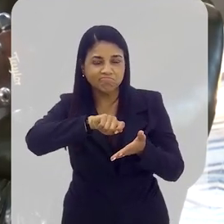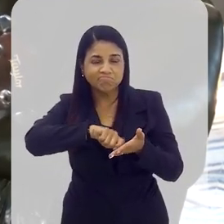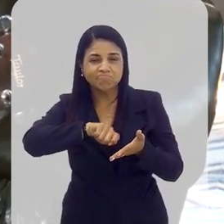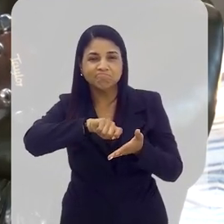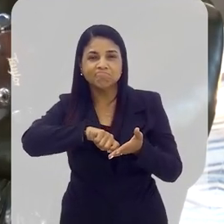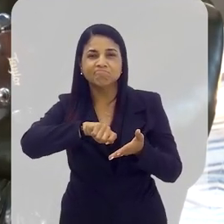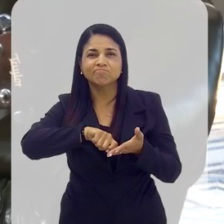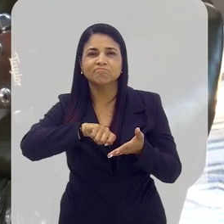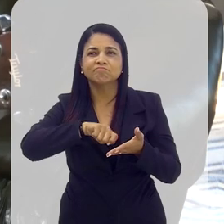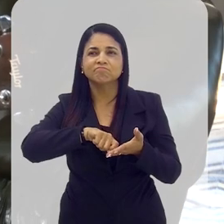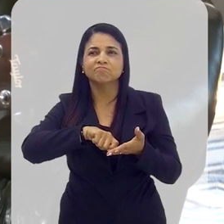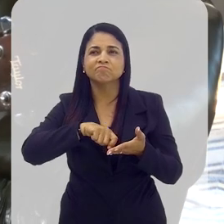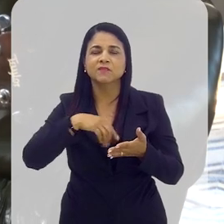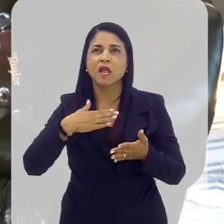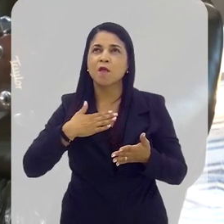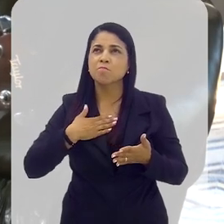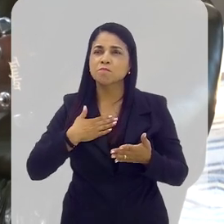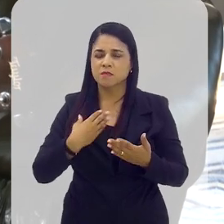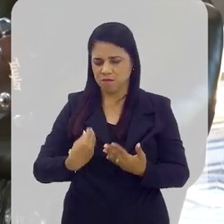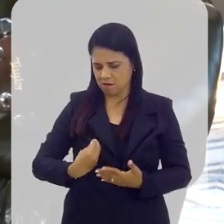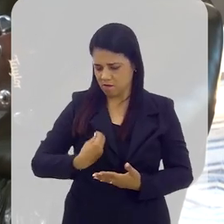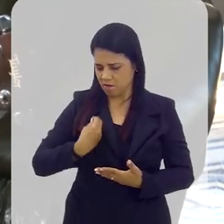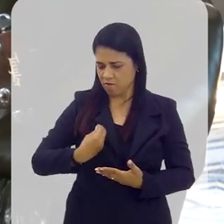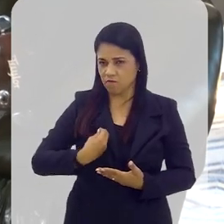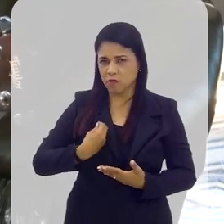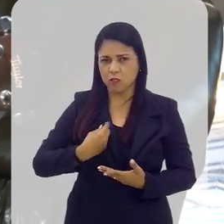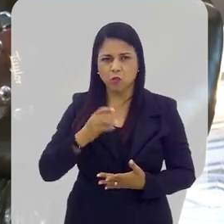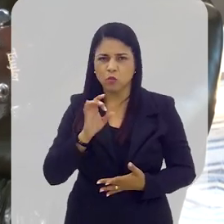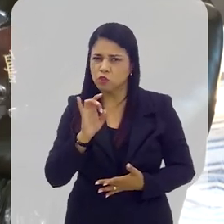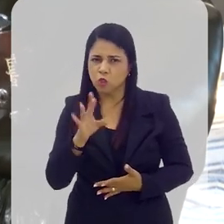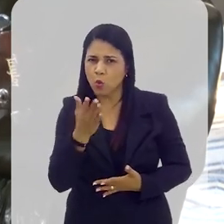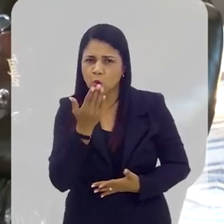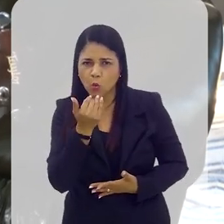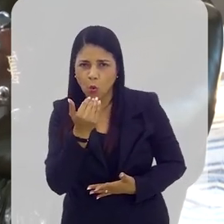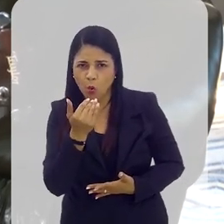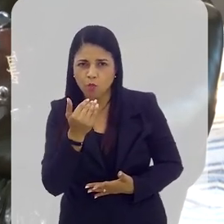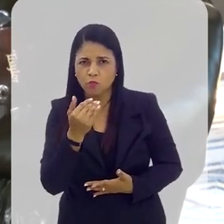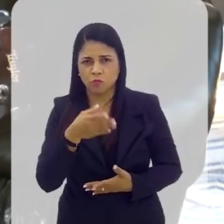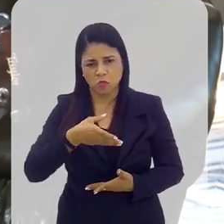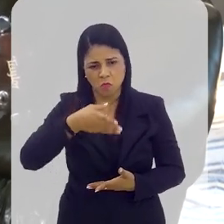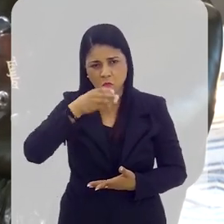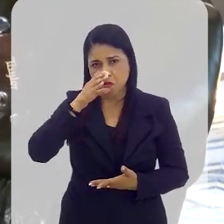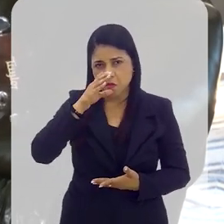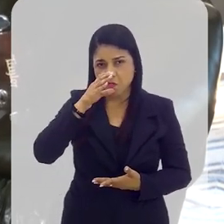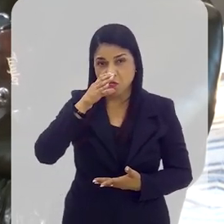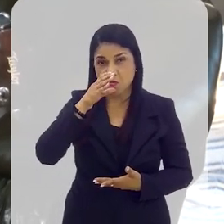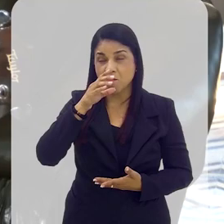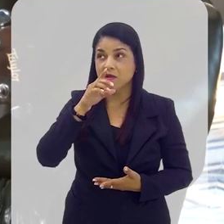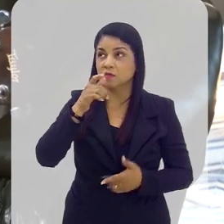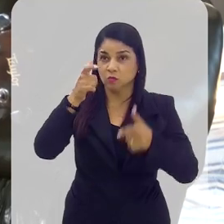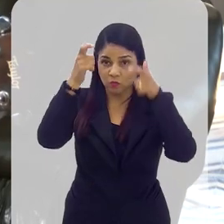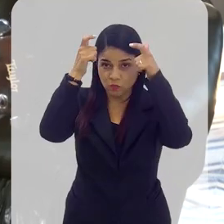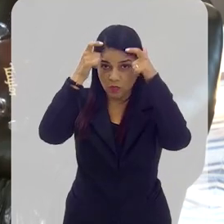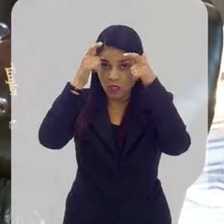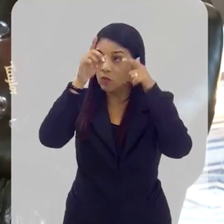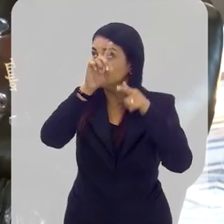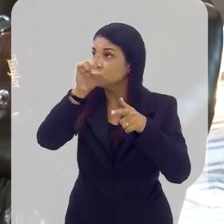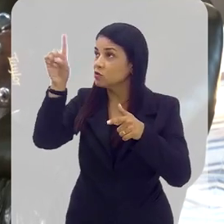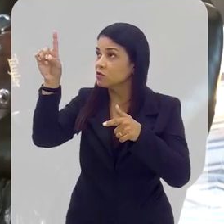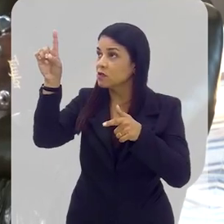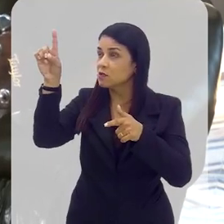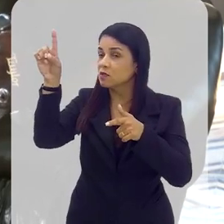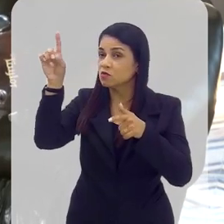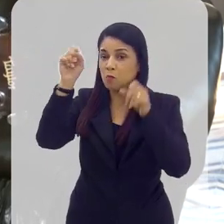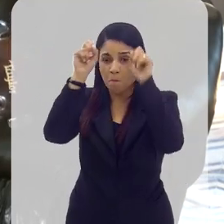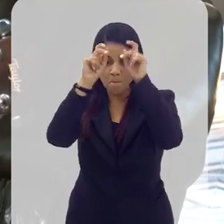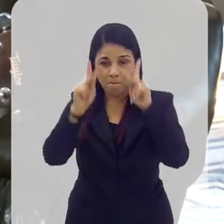novo, né? E eu comecei a falar, a minha vida não é só o que eu como, não é só o que eu bebo, mas o reino de Deus que está em